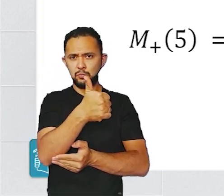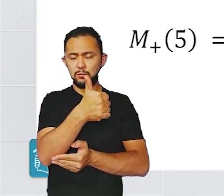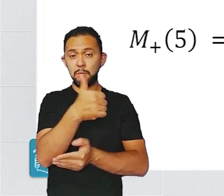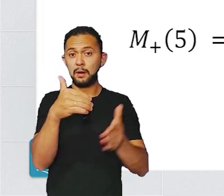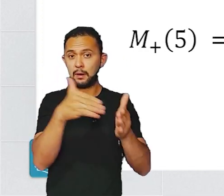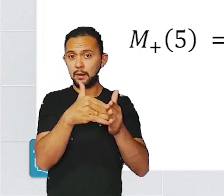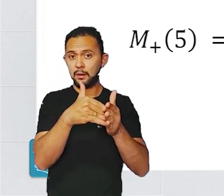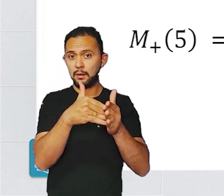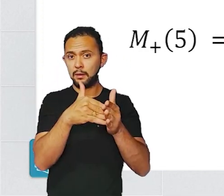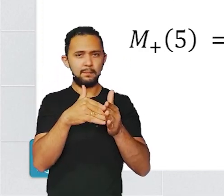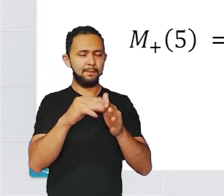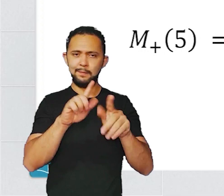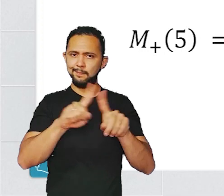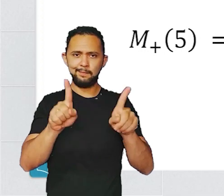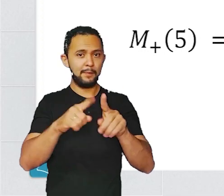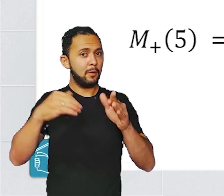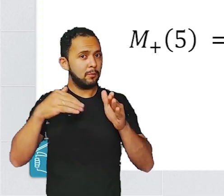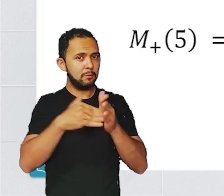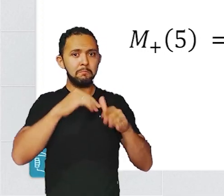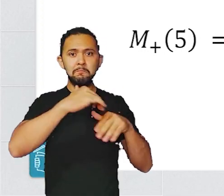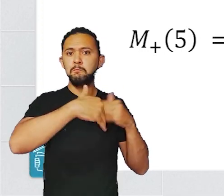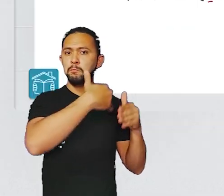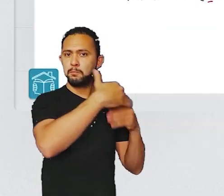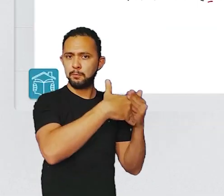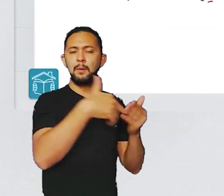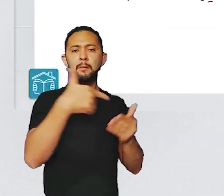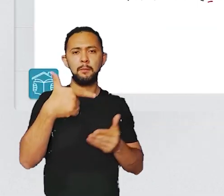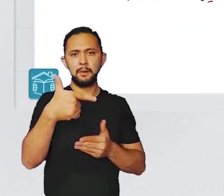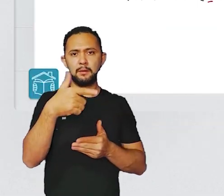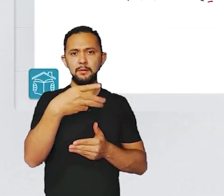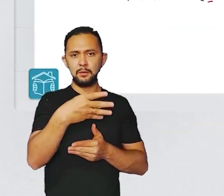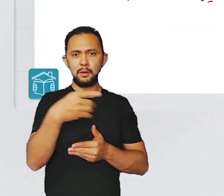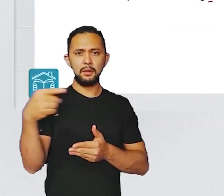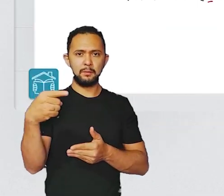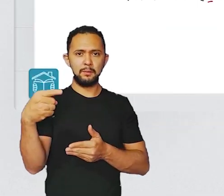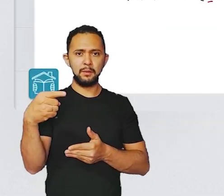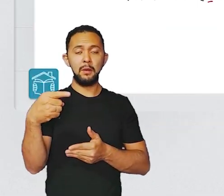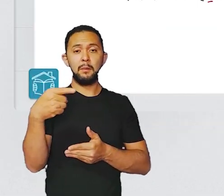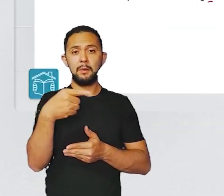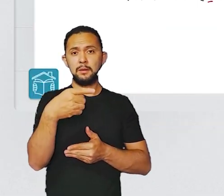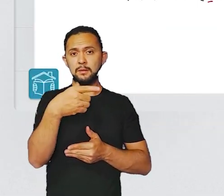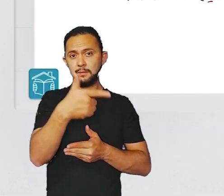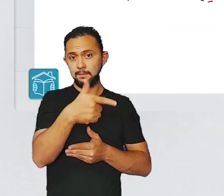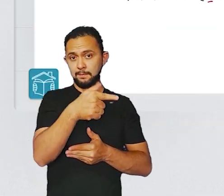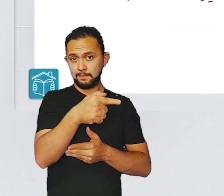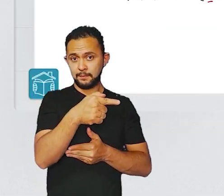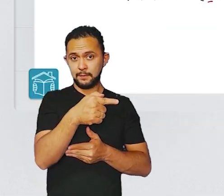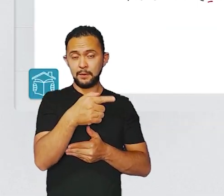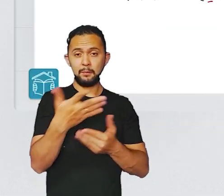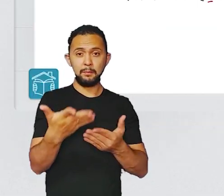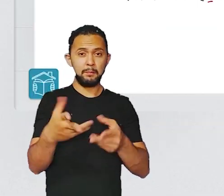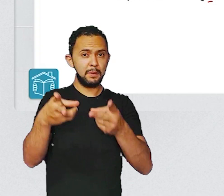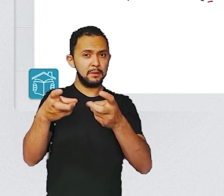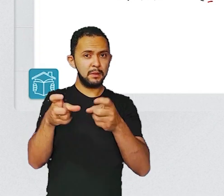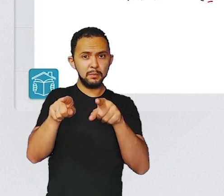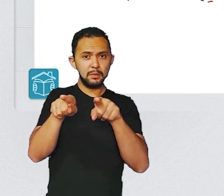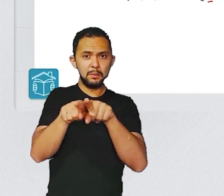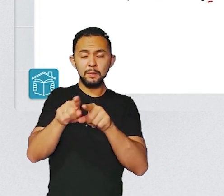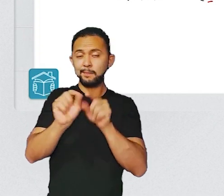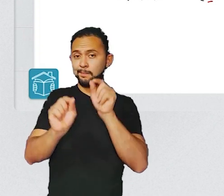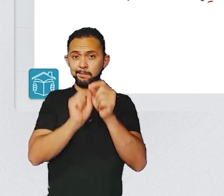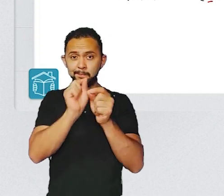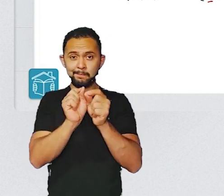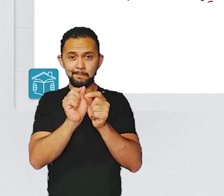não. Continua, tá bom? Então, o próximo, menos 24, depois menos 27. Agora eu quero que vocês notem